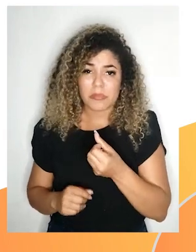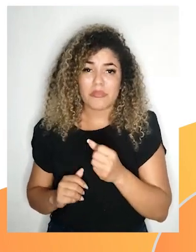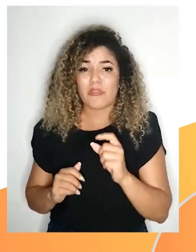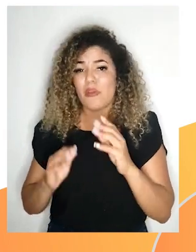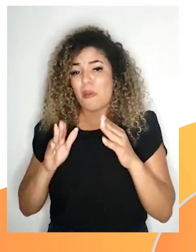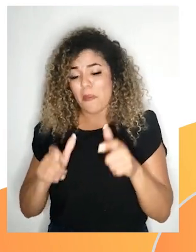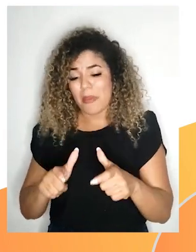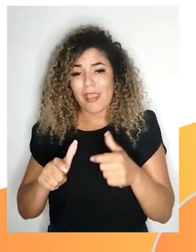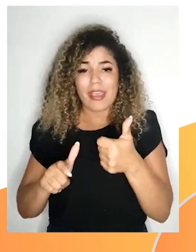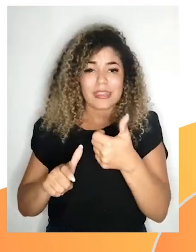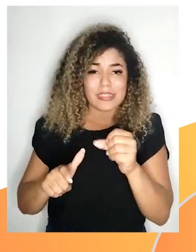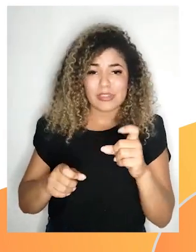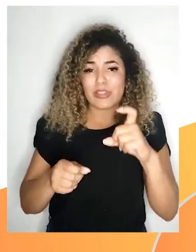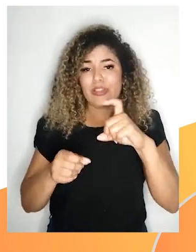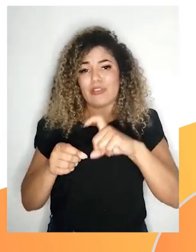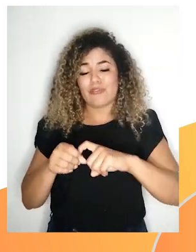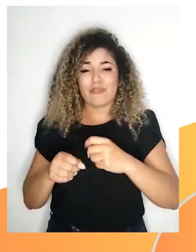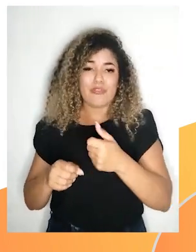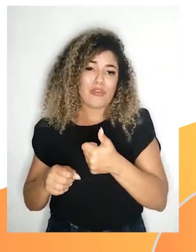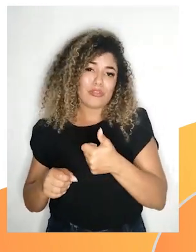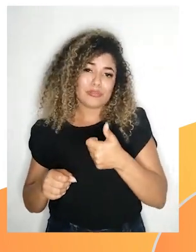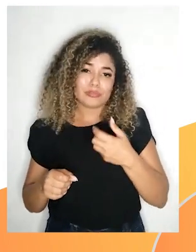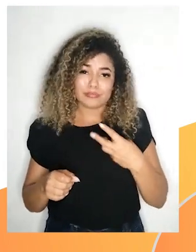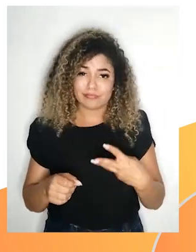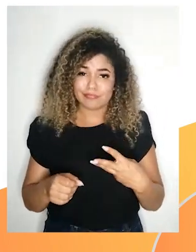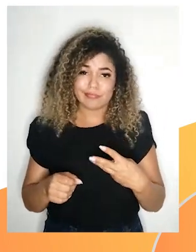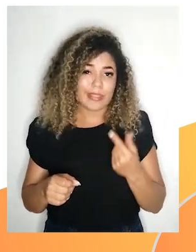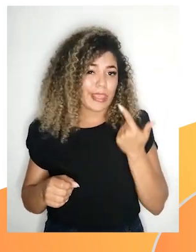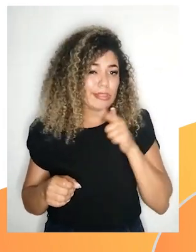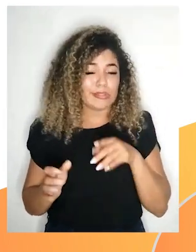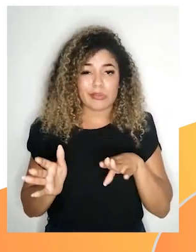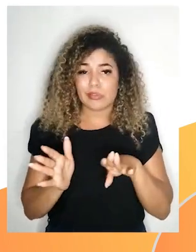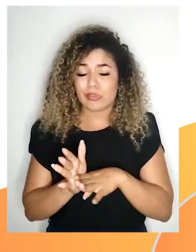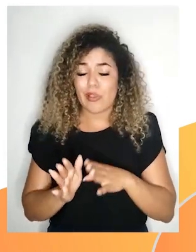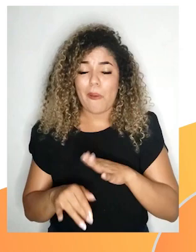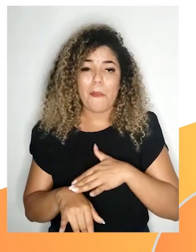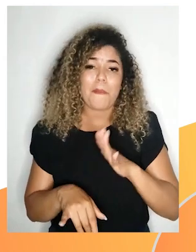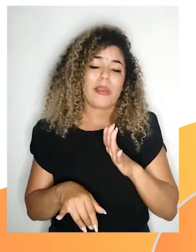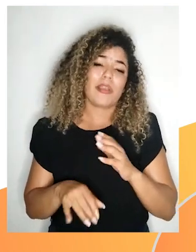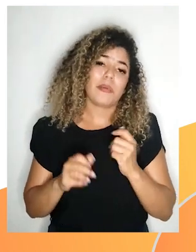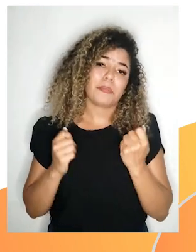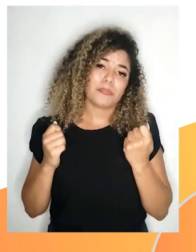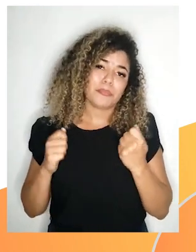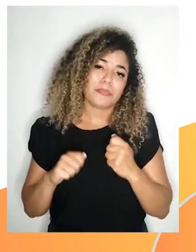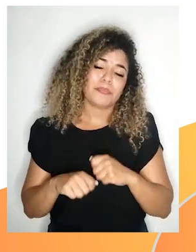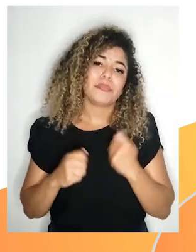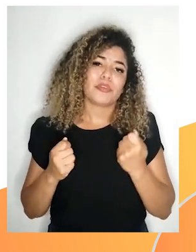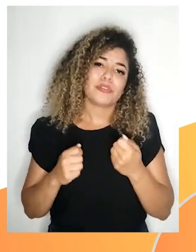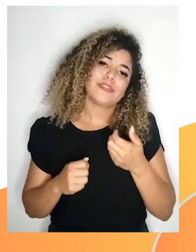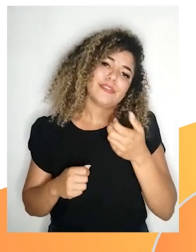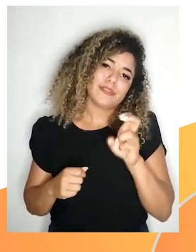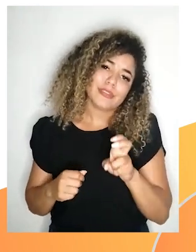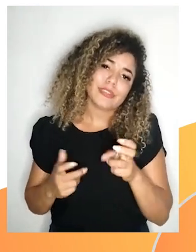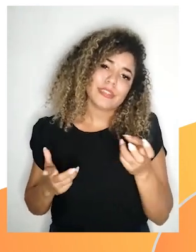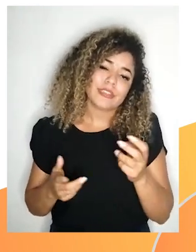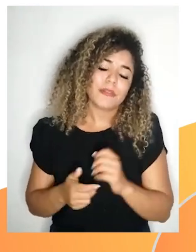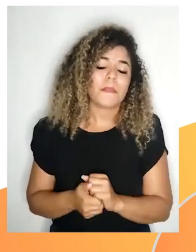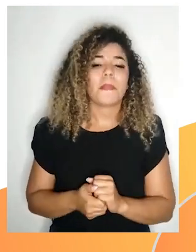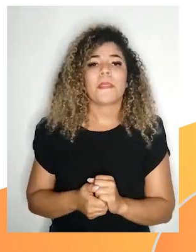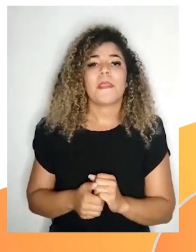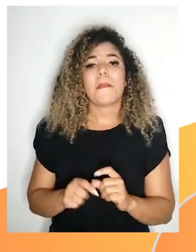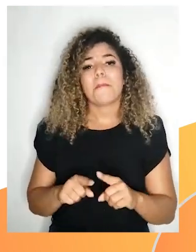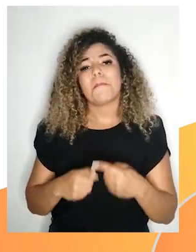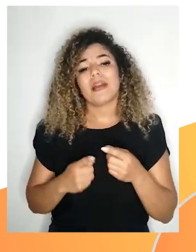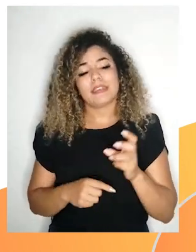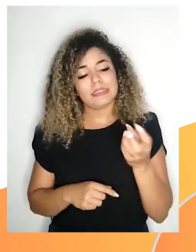casa 19 e volto, e aí já não consigo chegar. Então, o maior valor possível seria o 5, né? Possível necessário. E